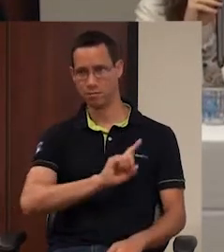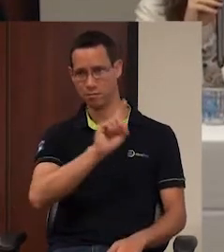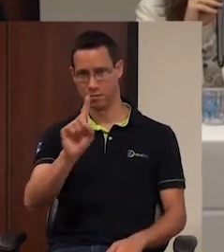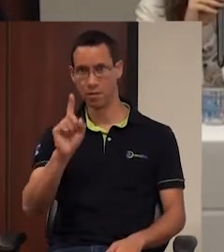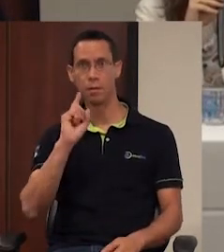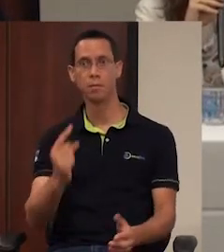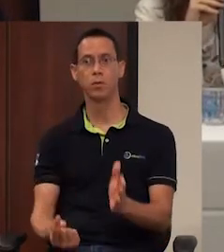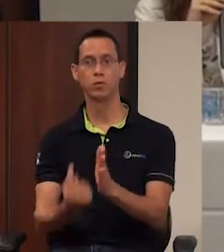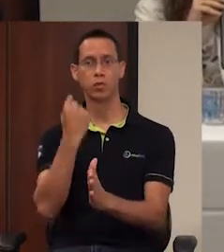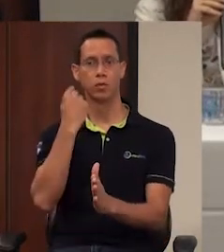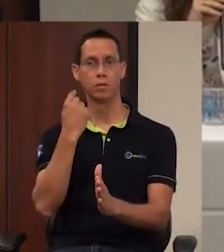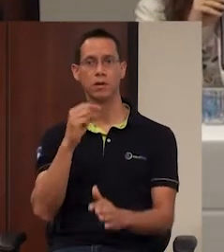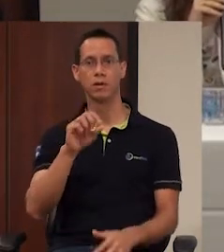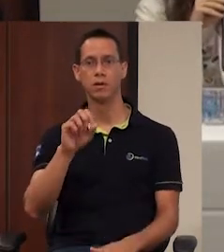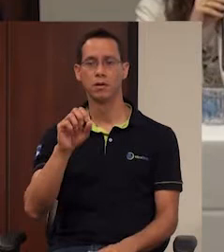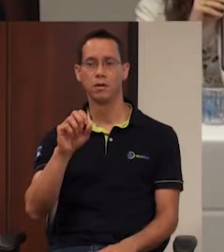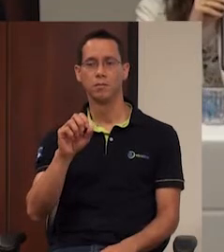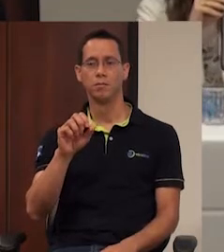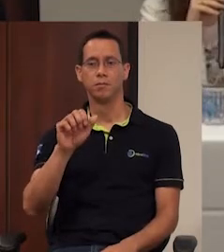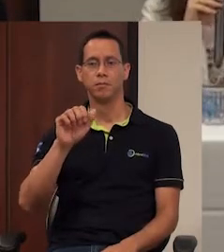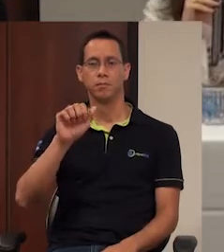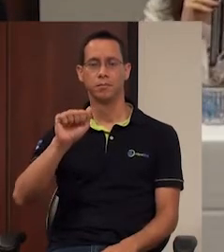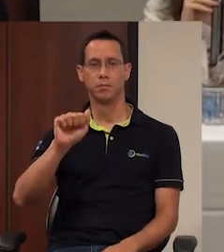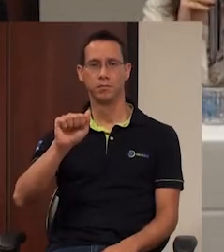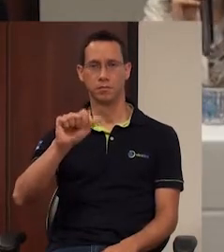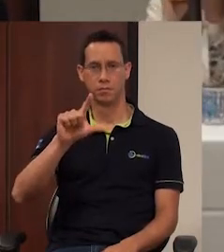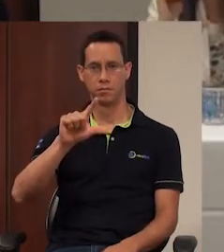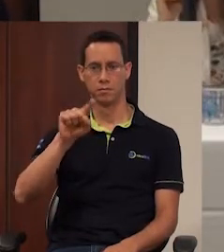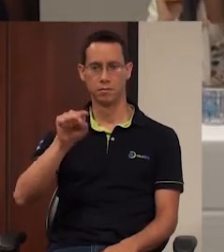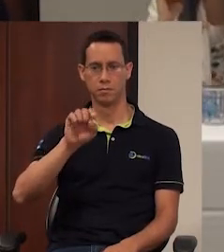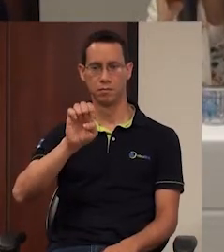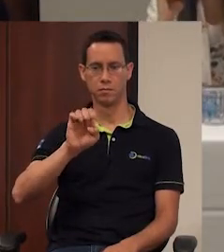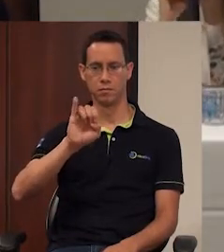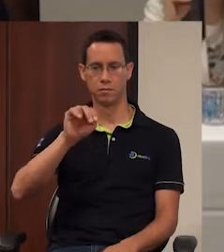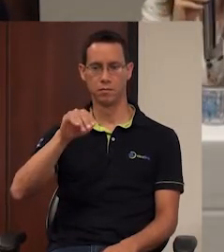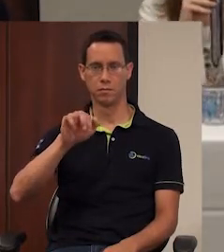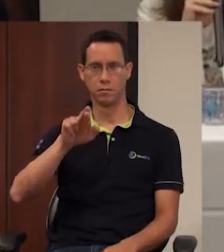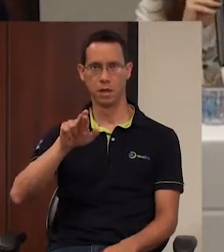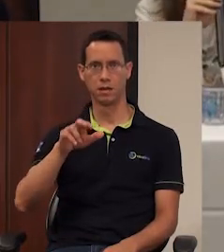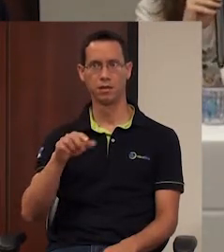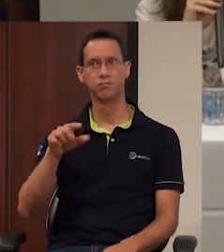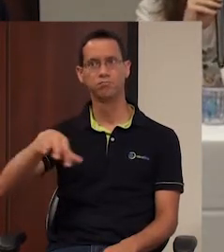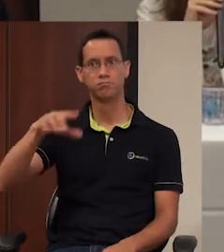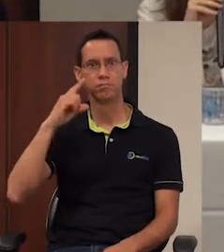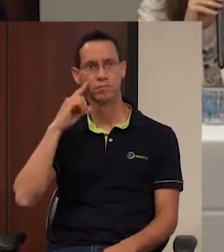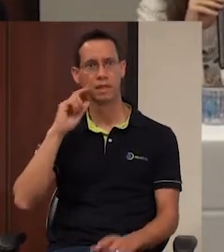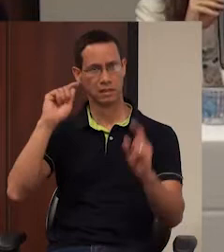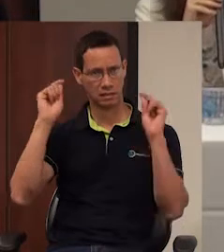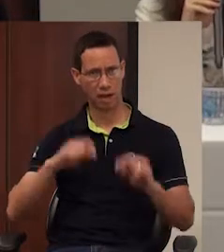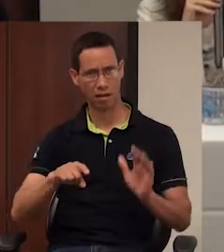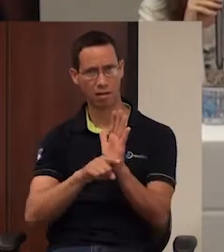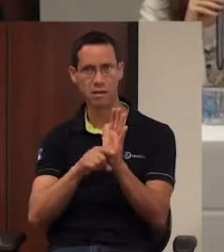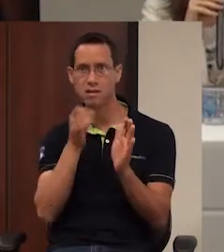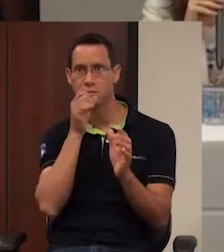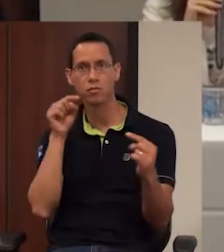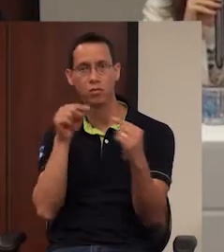pergunta que era em relação ao Alzheimer. Né? Então, puxa, gostei tanto dessa tomada de decisão apoiada, a gente pode aqui no INSS aplicar isso